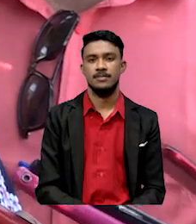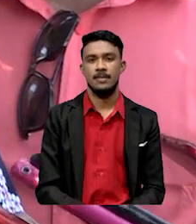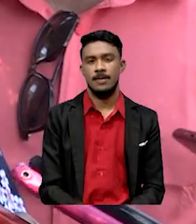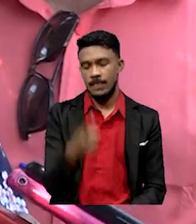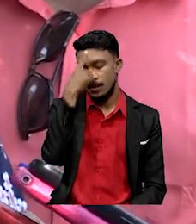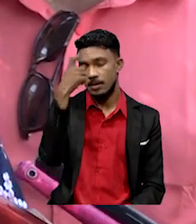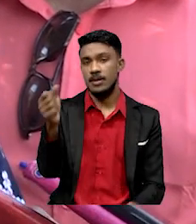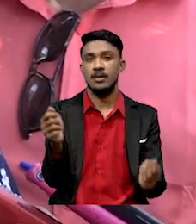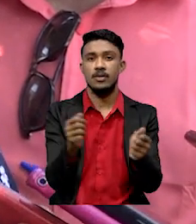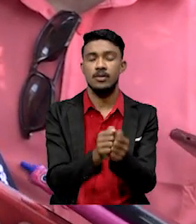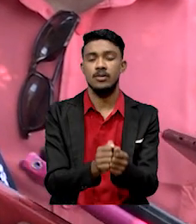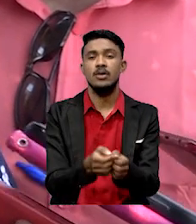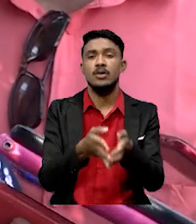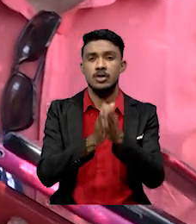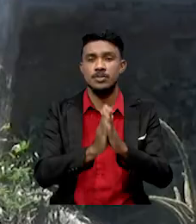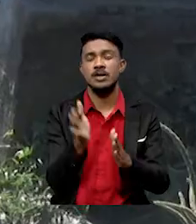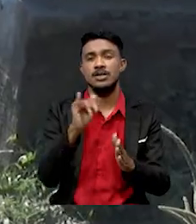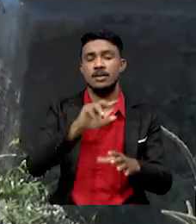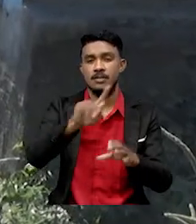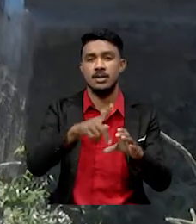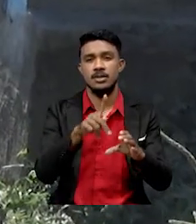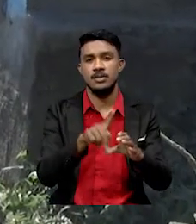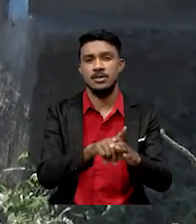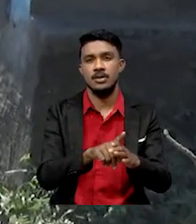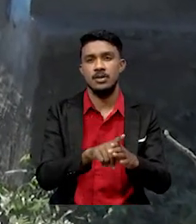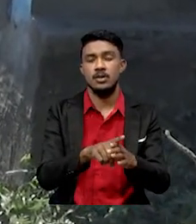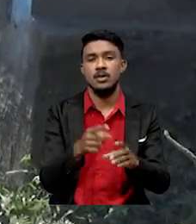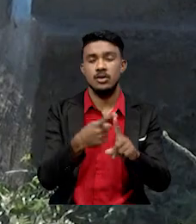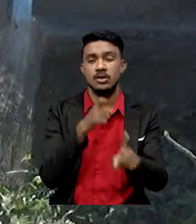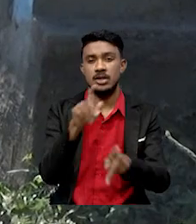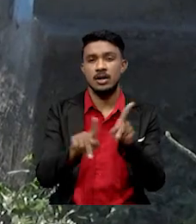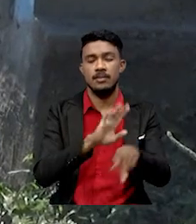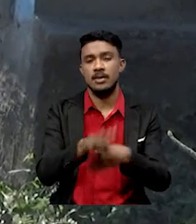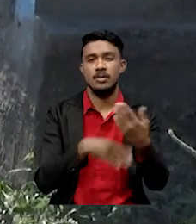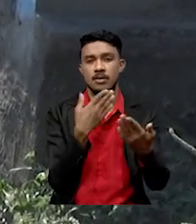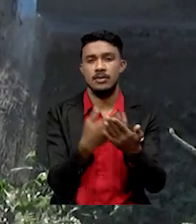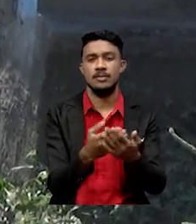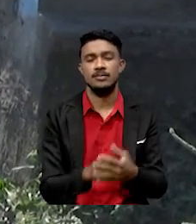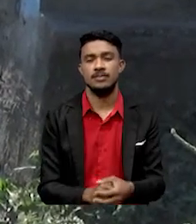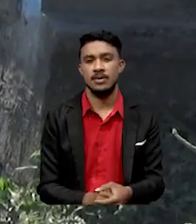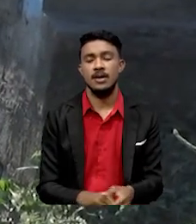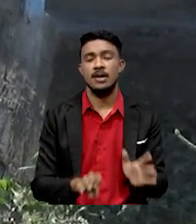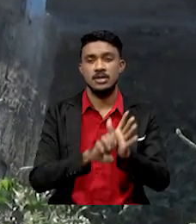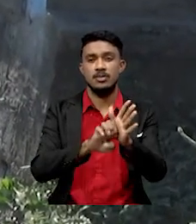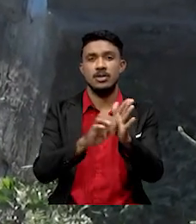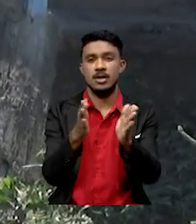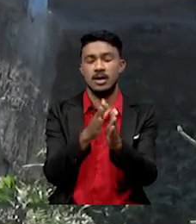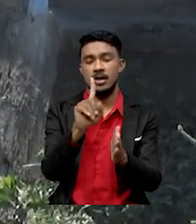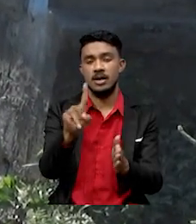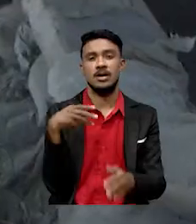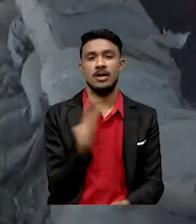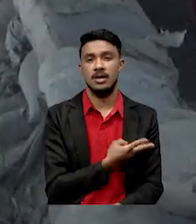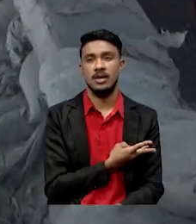Tambar ne ma aproveito por tana husu participação, husu comunidade hutu. Exemplo ki kira maka